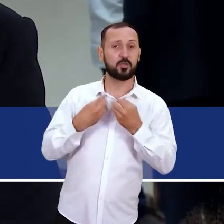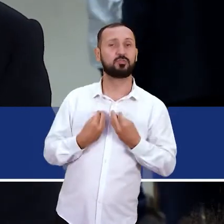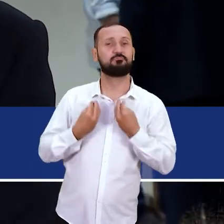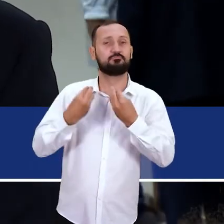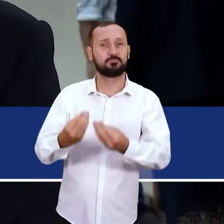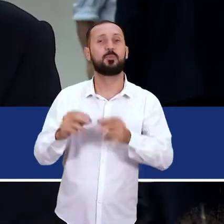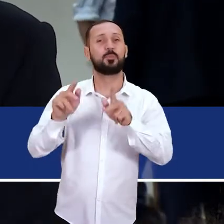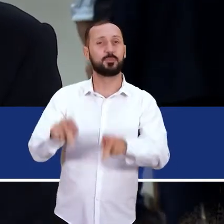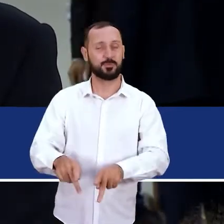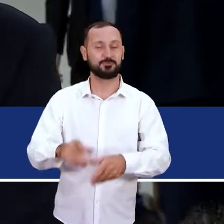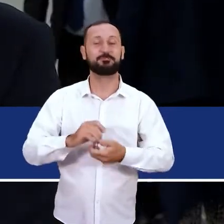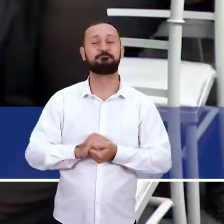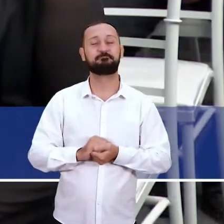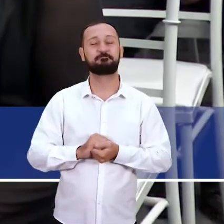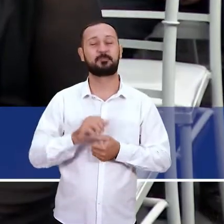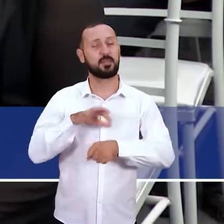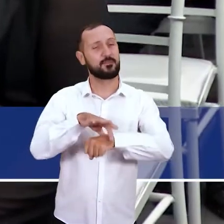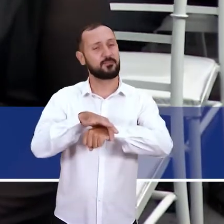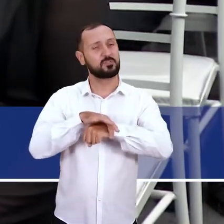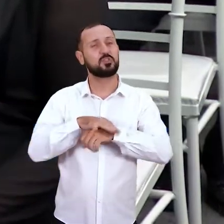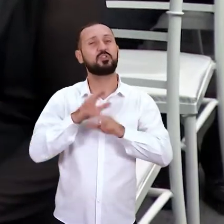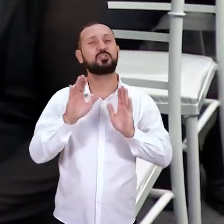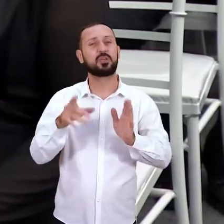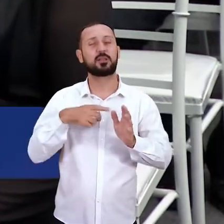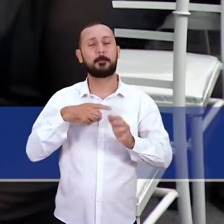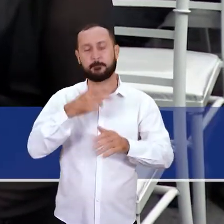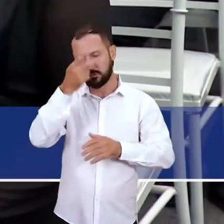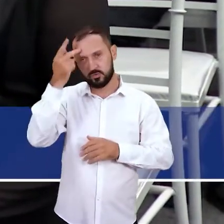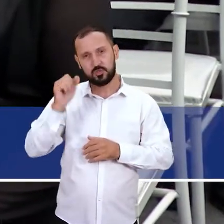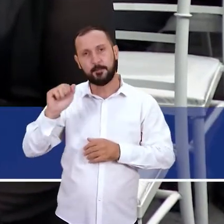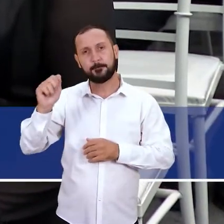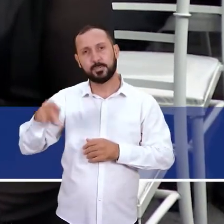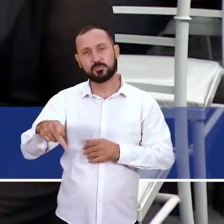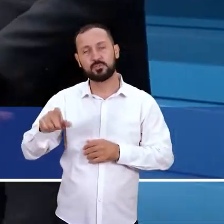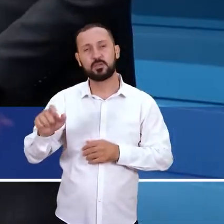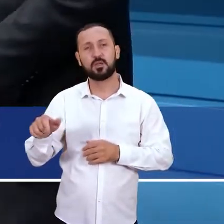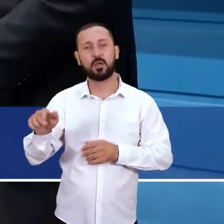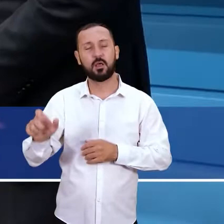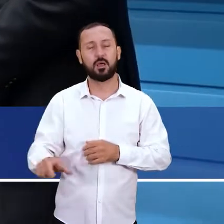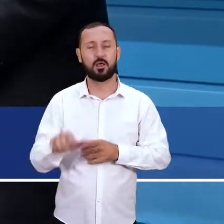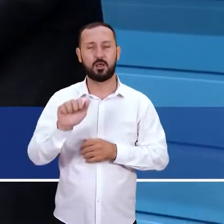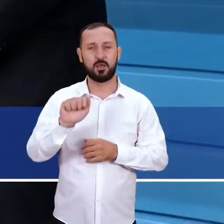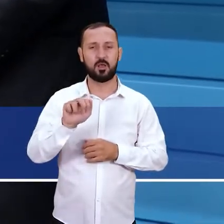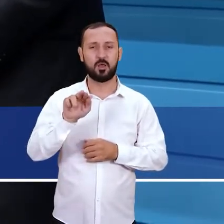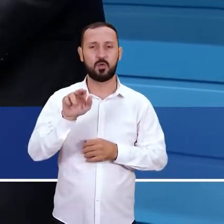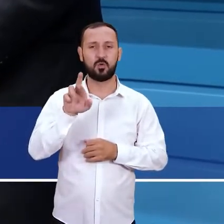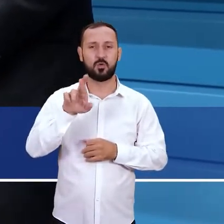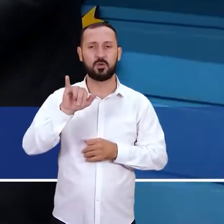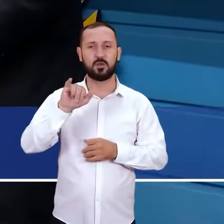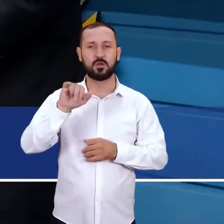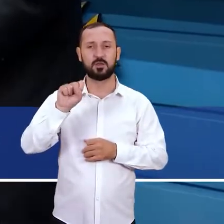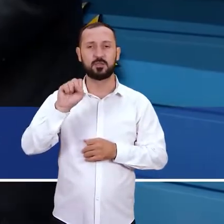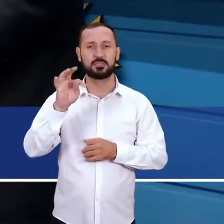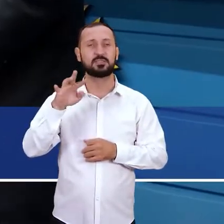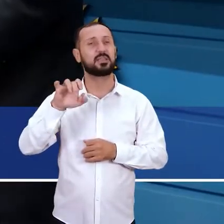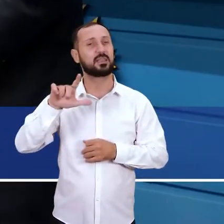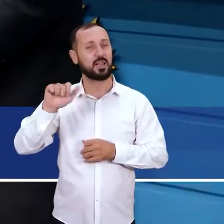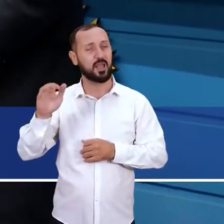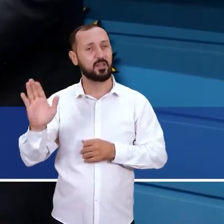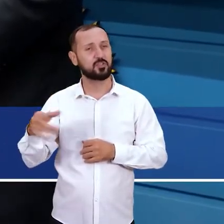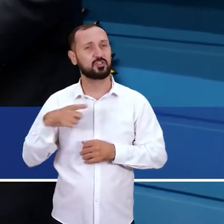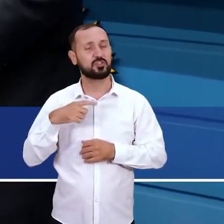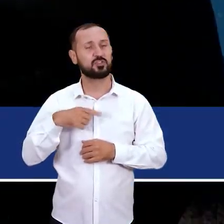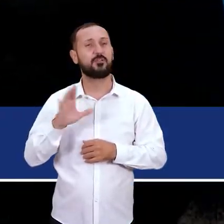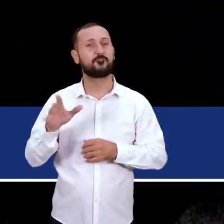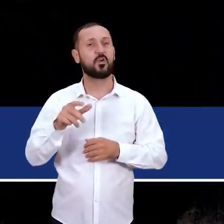para o povo de Mato Grosso do Sul. A Defensoria Pública já possui membros aposentados. É o caso de Auristela Vidal e José Cedeval